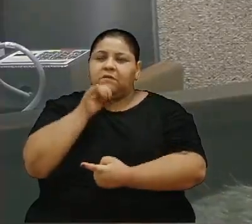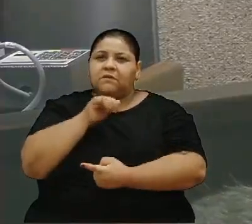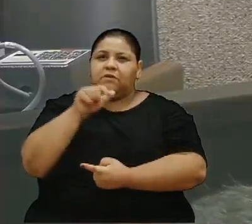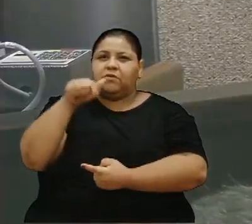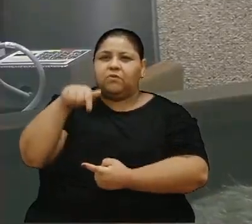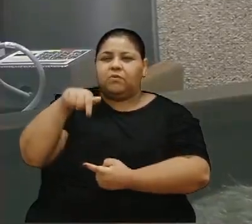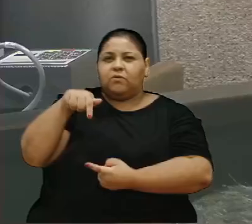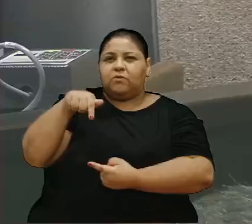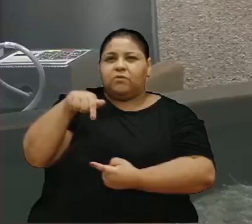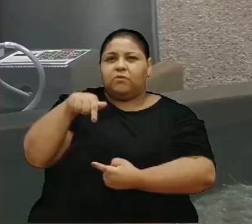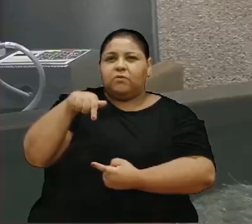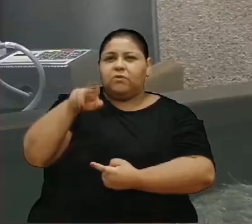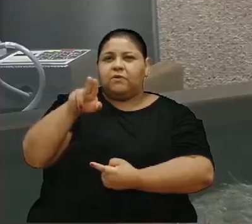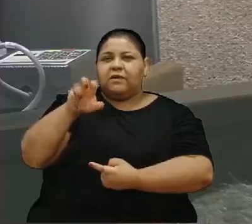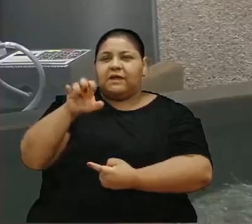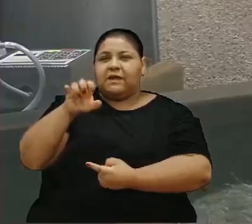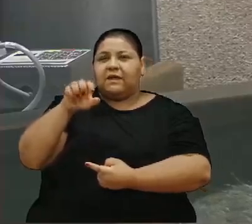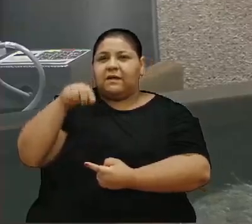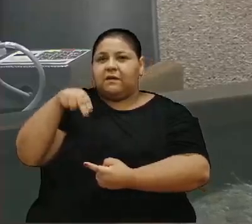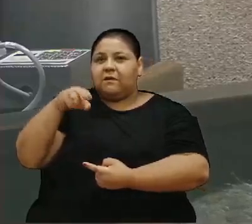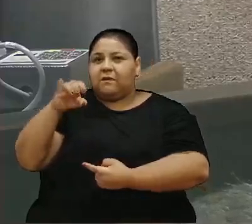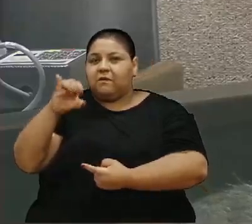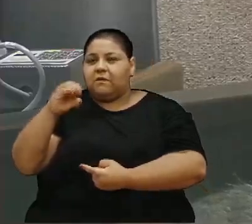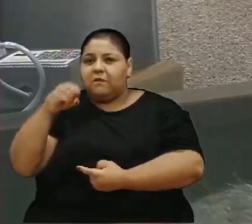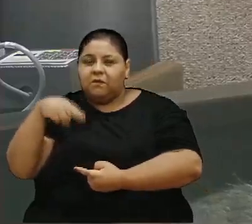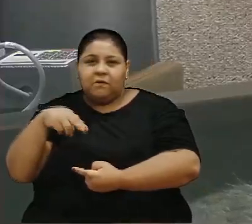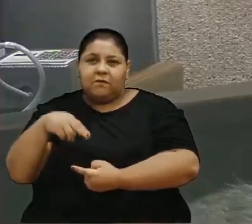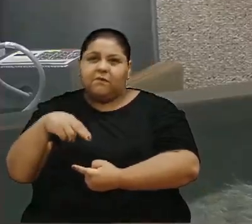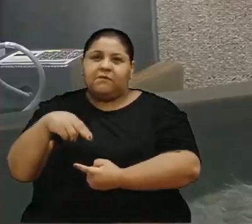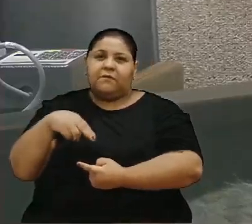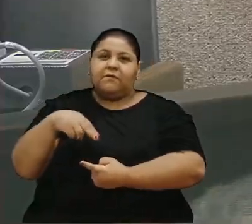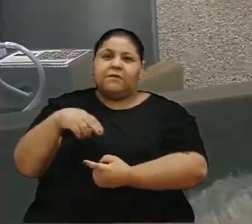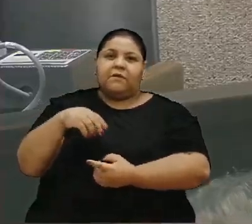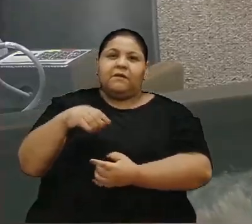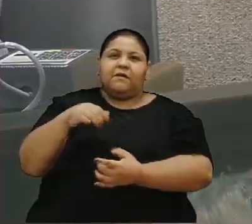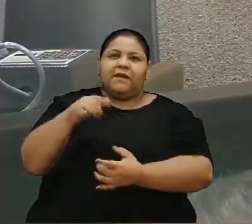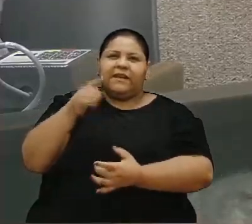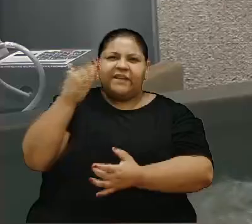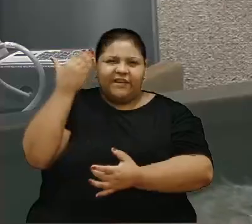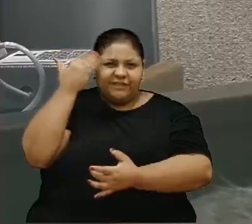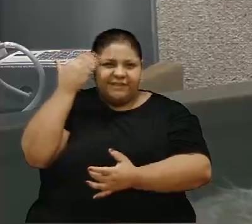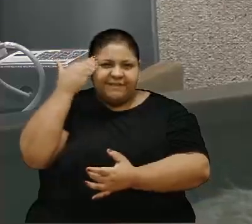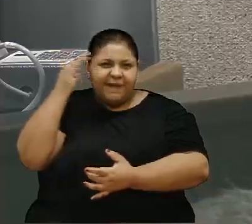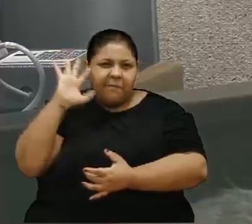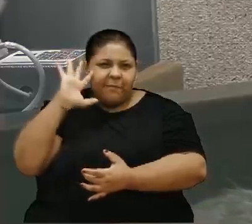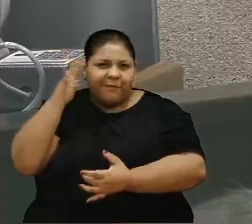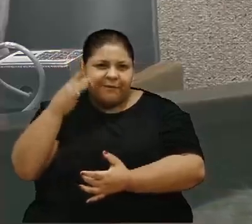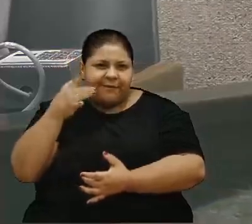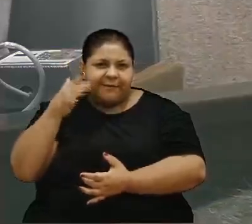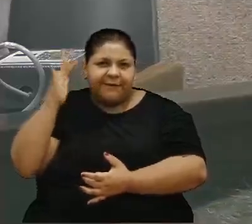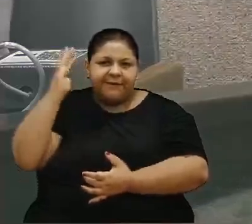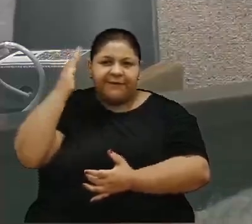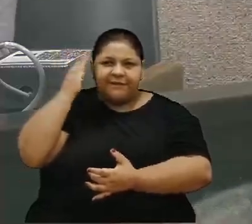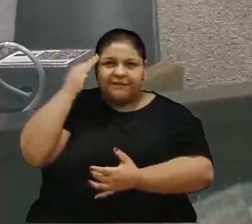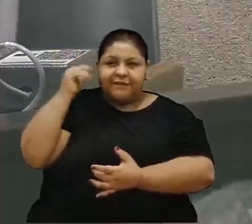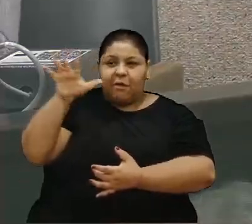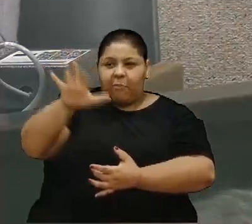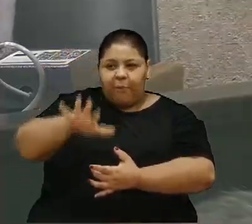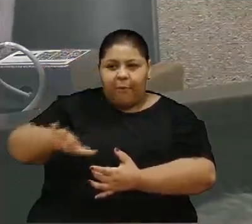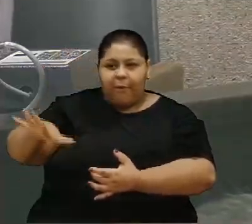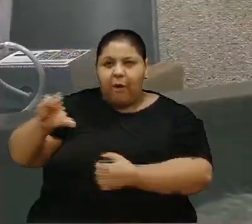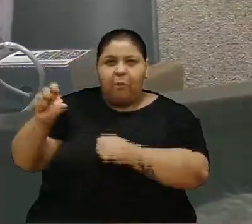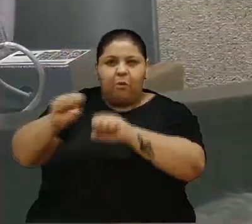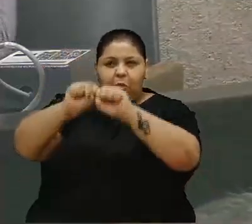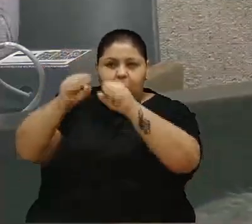agora em janeiro, que são tragédias anunciadas, né? A gente sabe que aquela área, mais dia, menos dia, pode